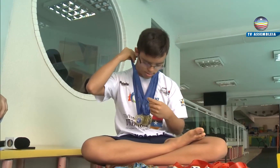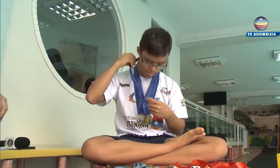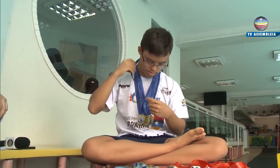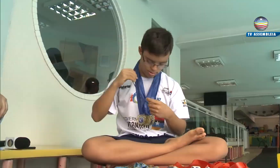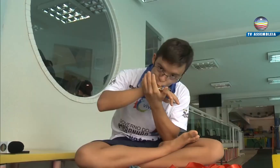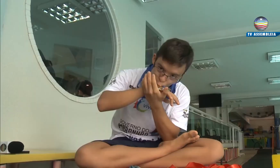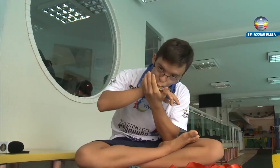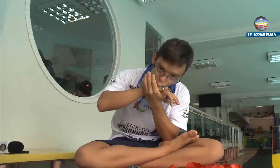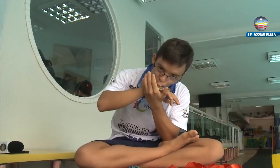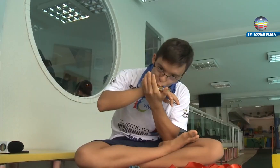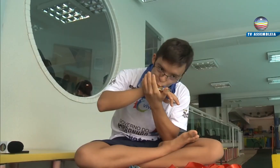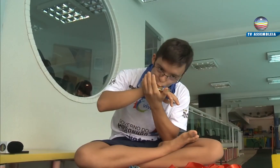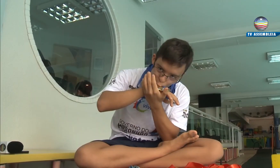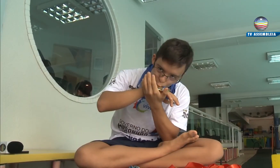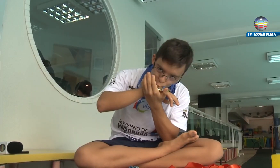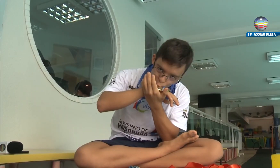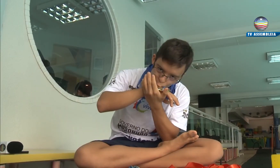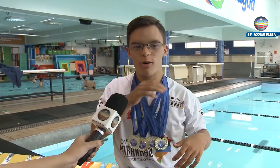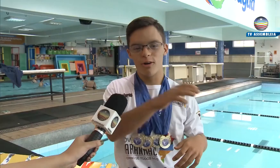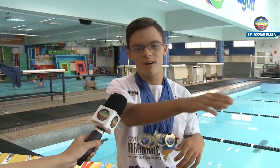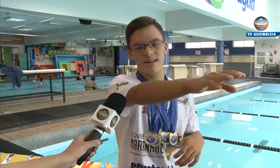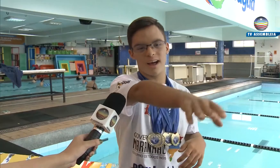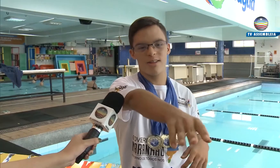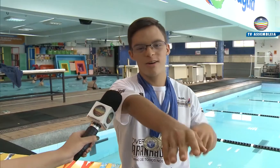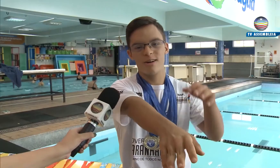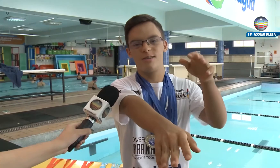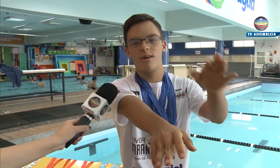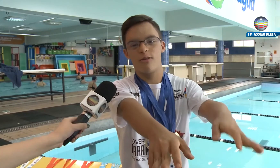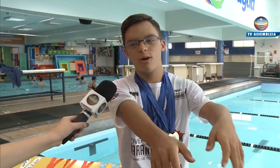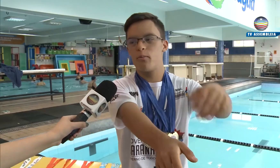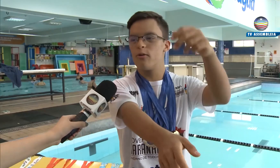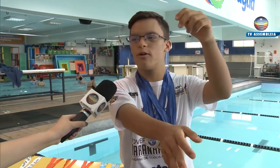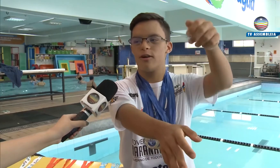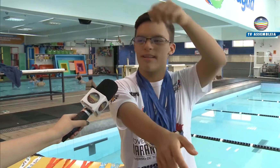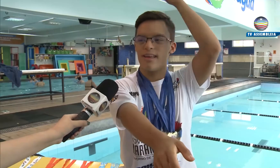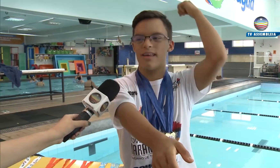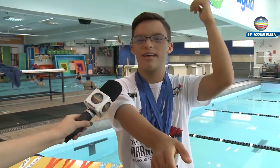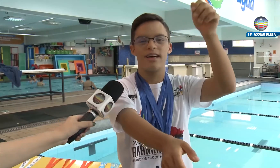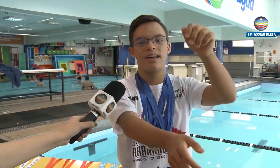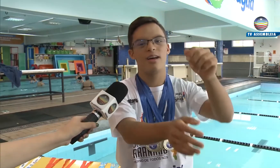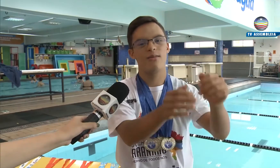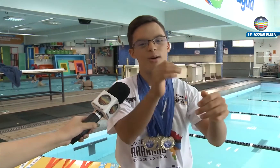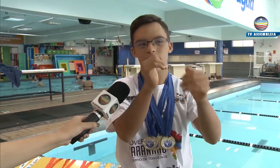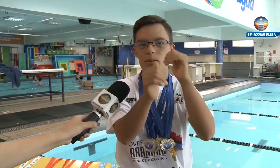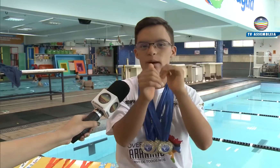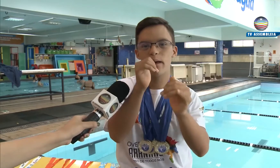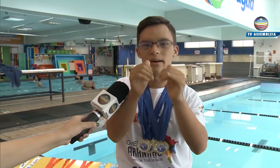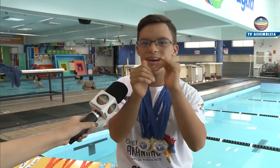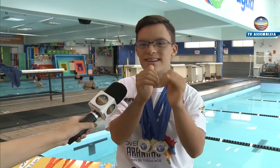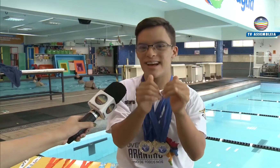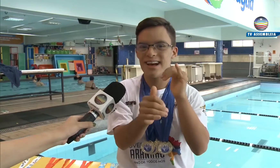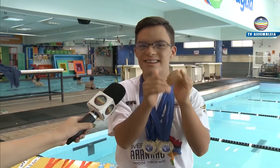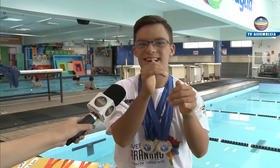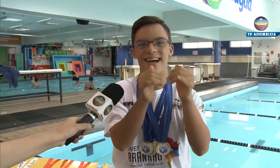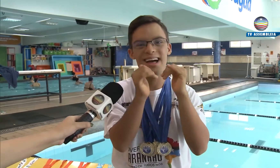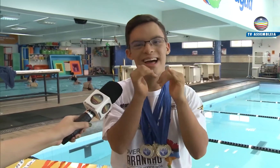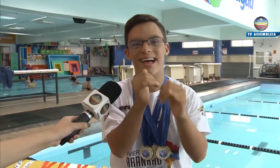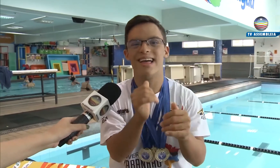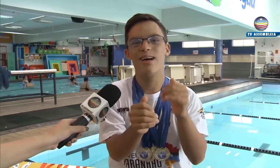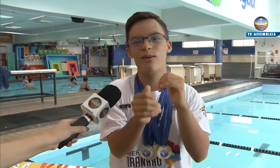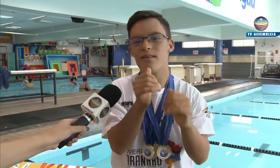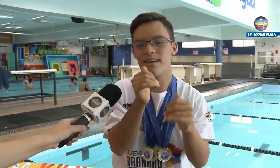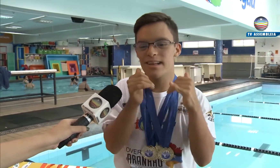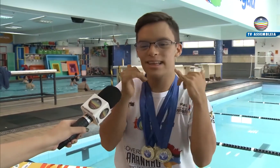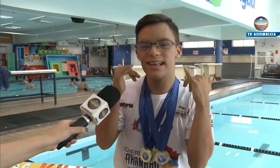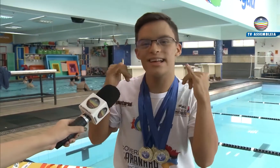solta a música para o nosso atleta edição. Hoje à noite eu vou pular. Eu vou beber pra já